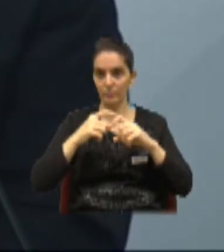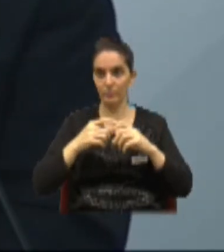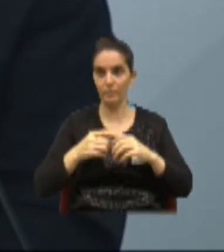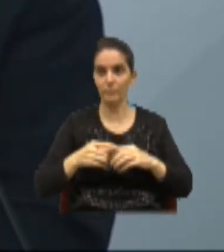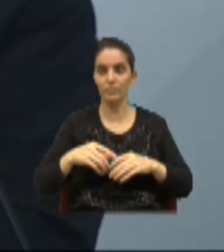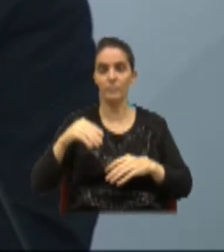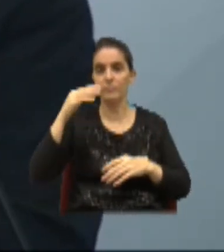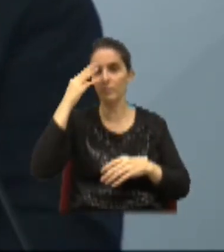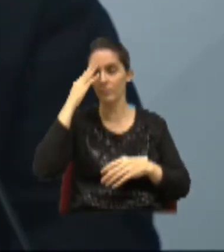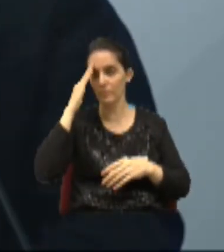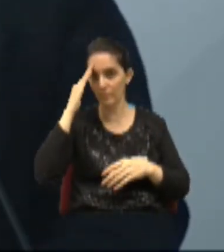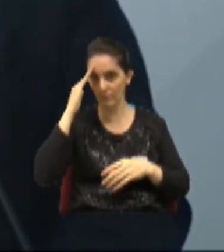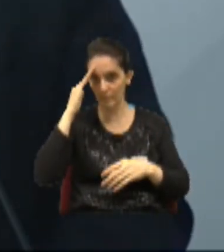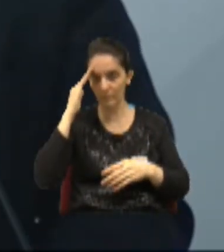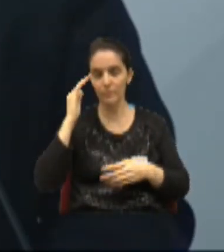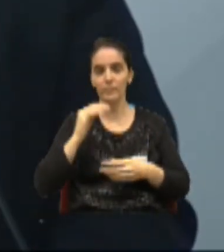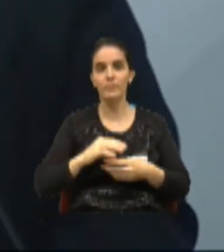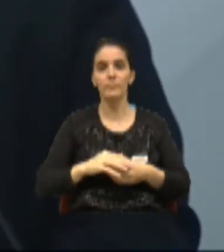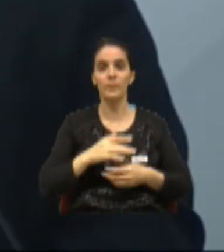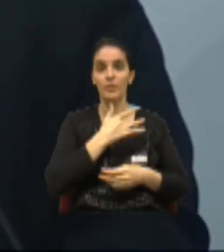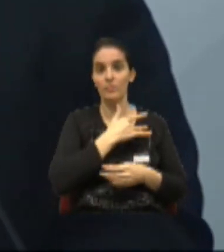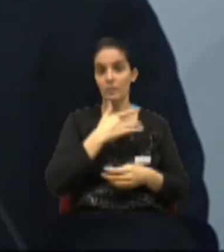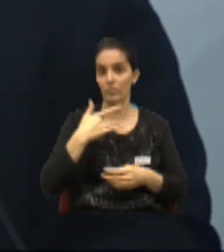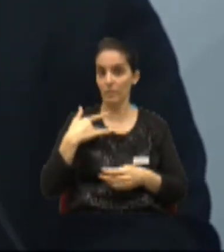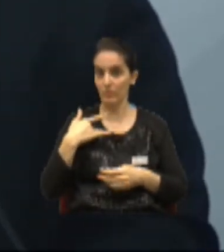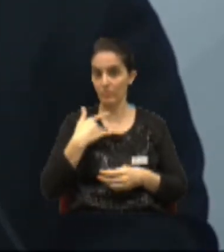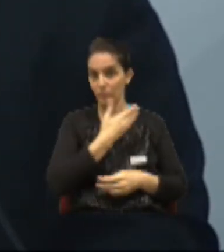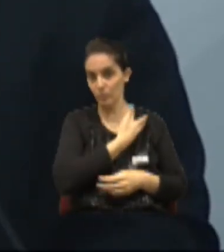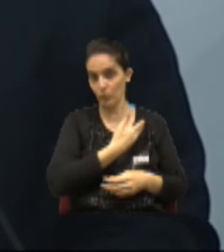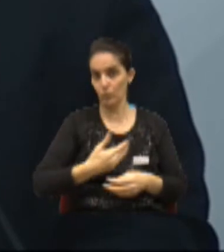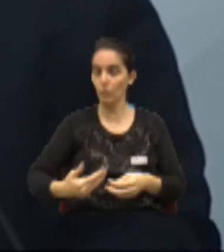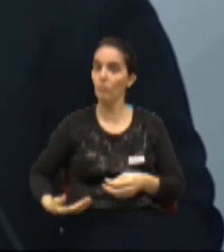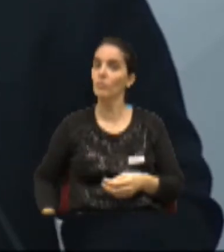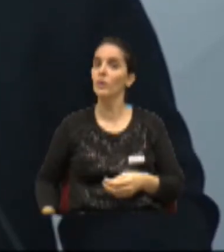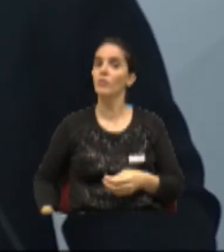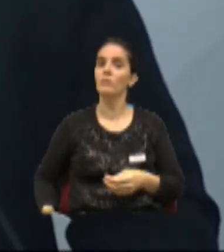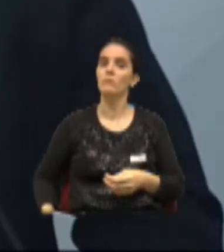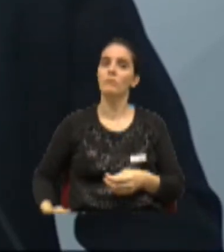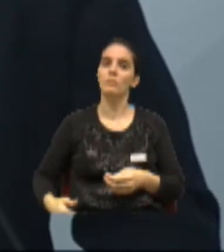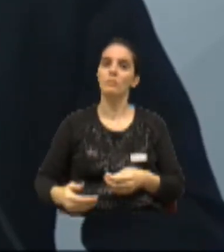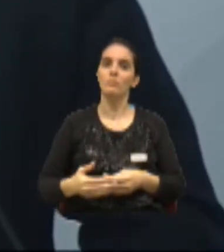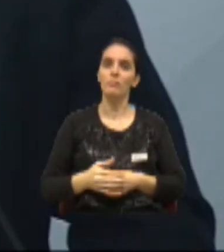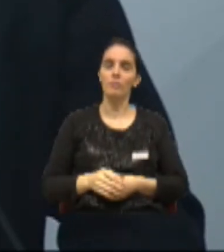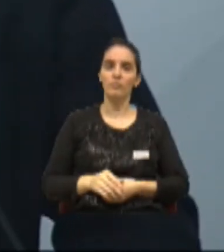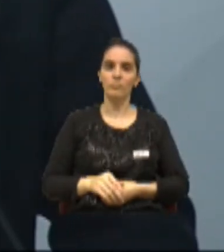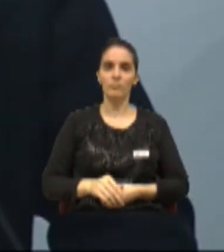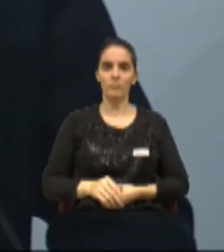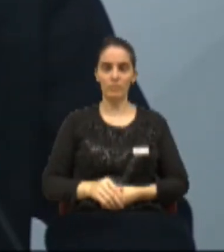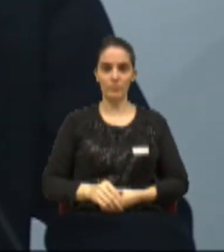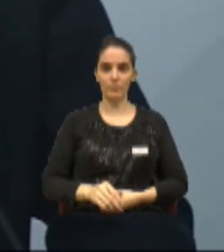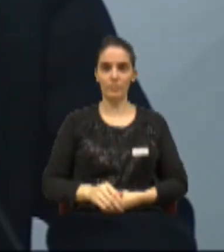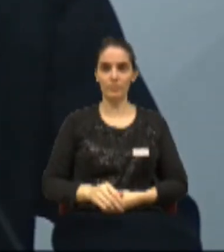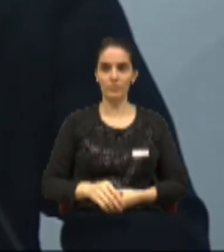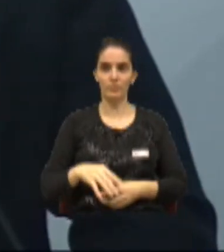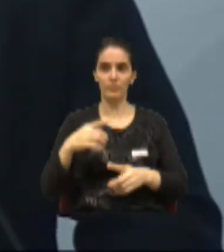entender um pouquinho mais sobre saúde pública. Eu não sei se os senhores perceberam que agora eu vou sempre